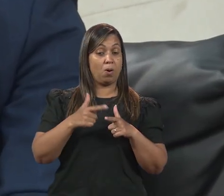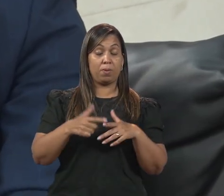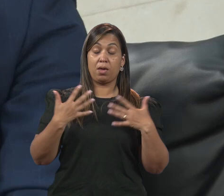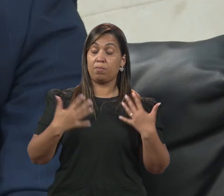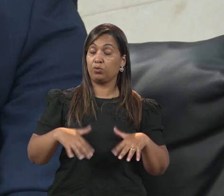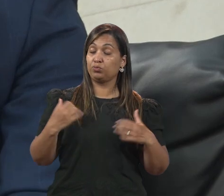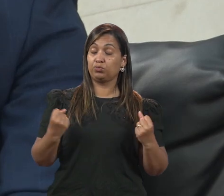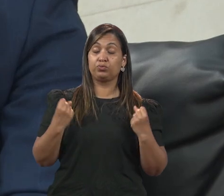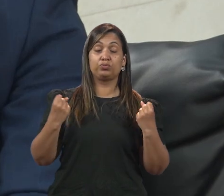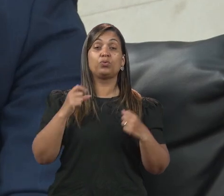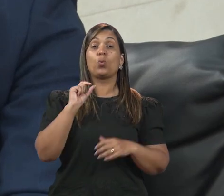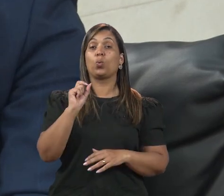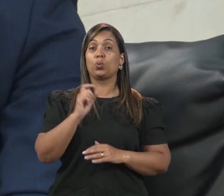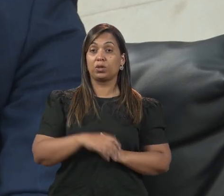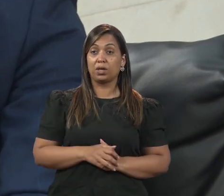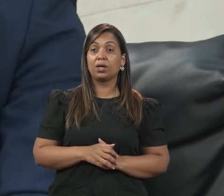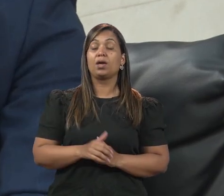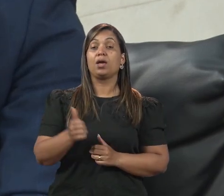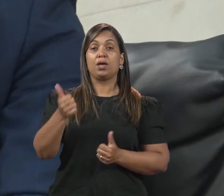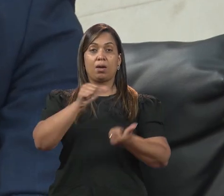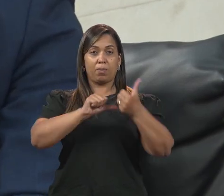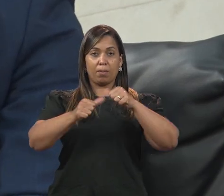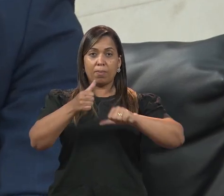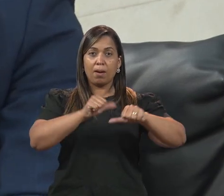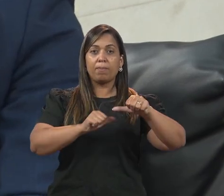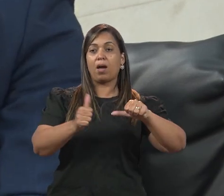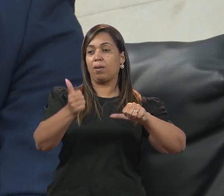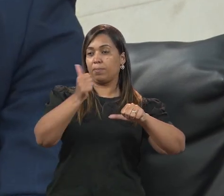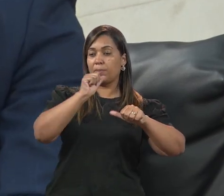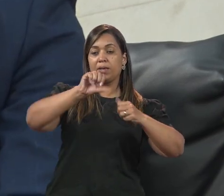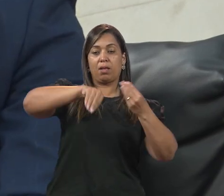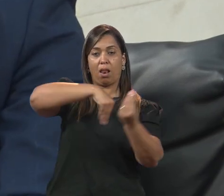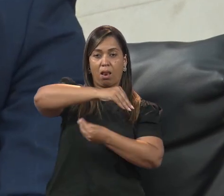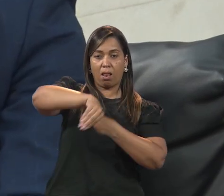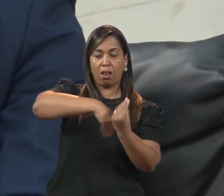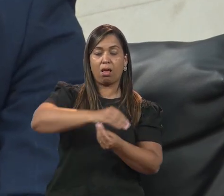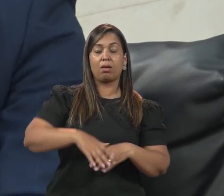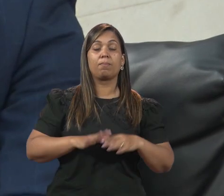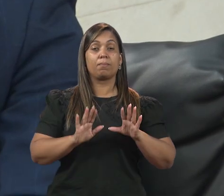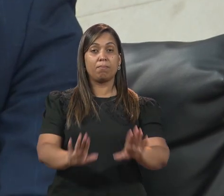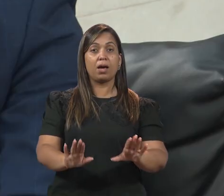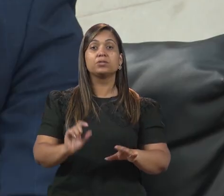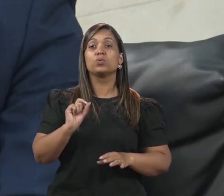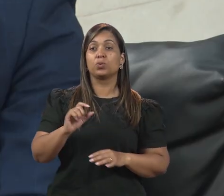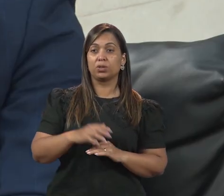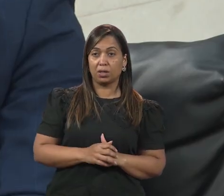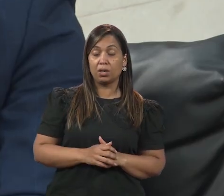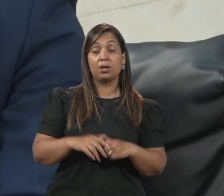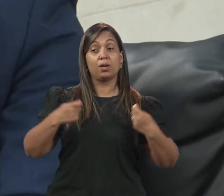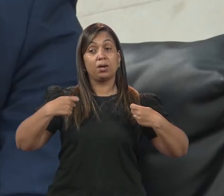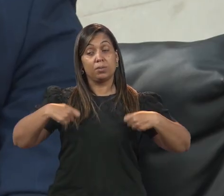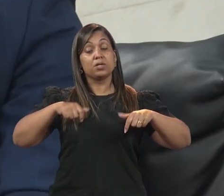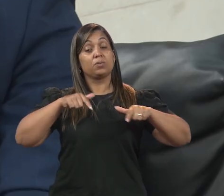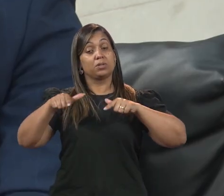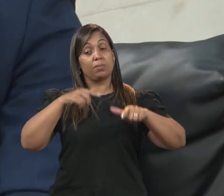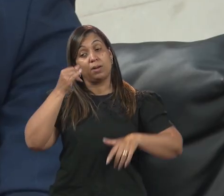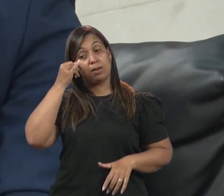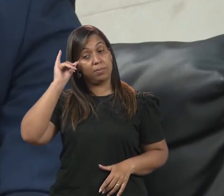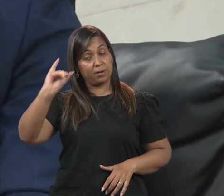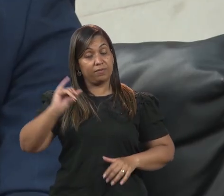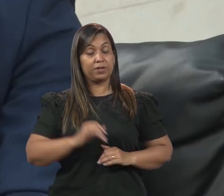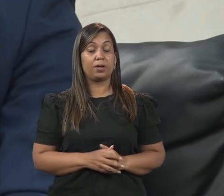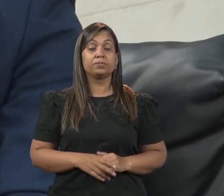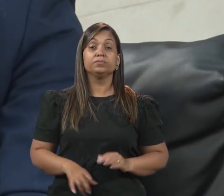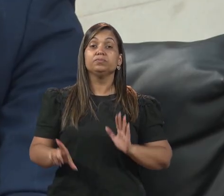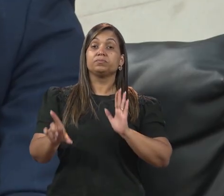problema na adulteração de bebidas alcoólicas, mas é claro que nós temos que trabalhar com a prevenção. Então, essa lei